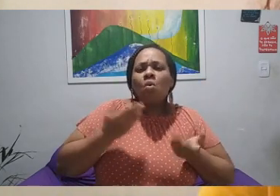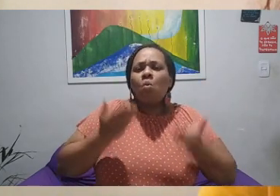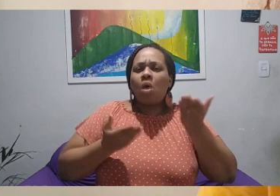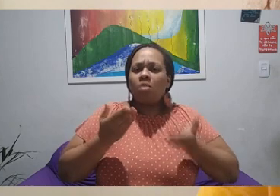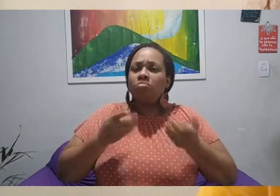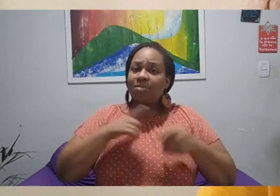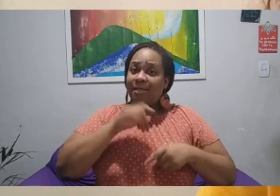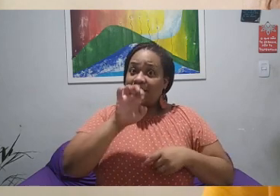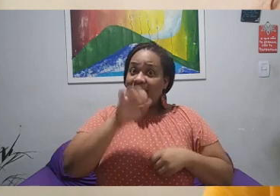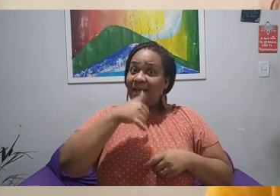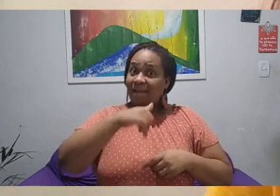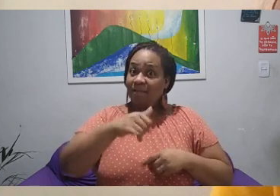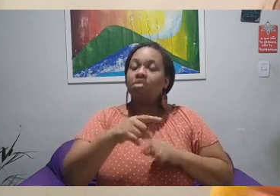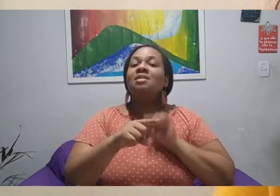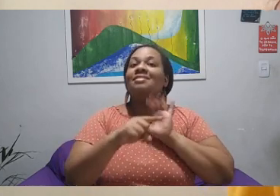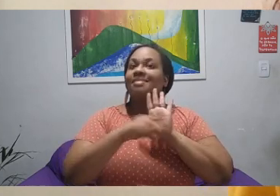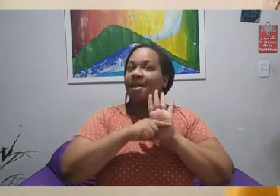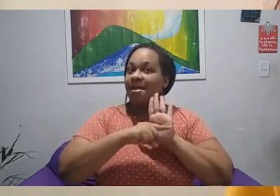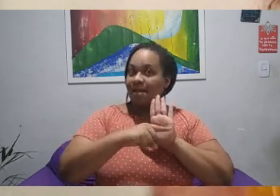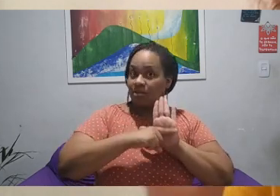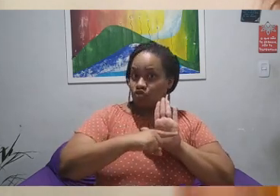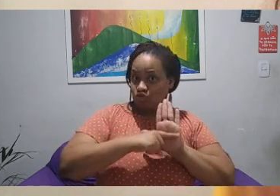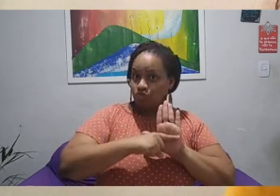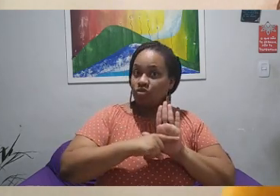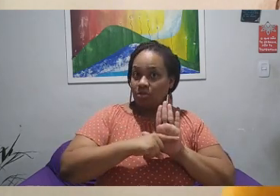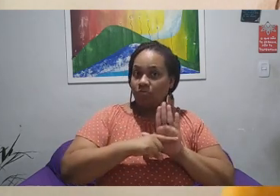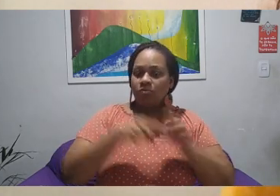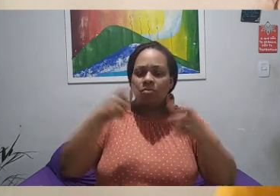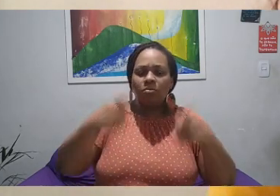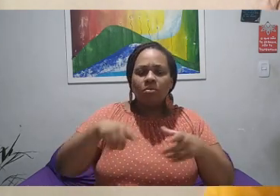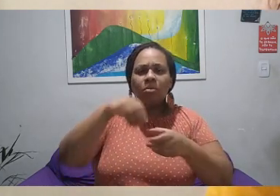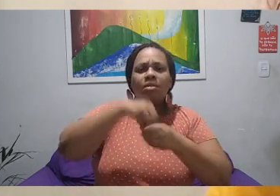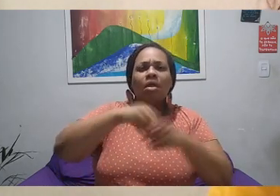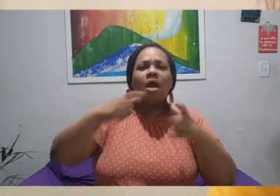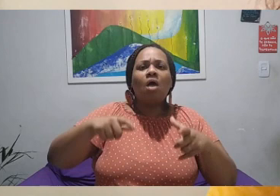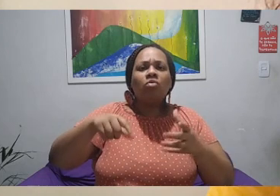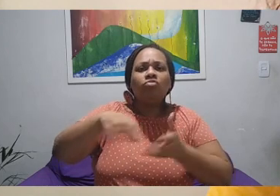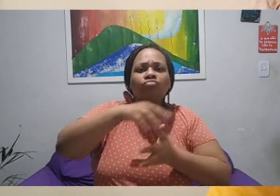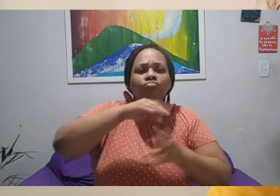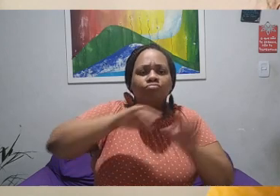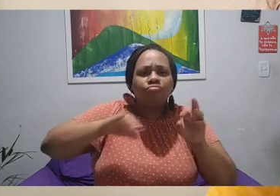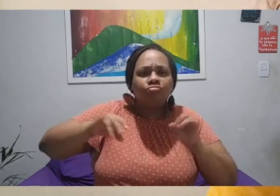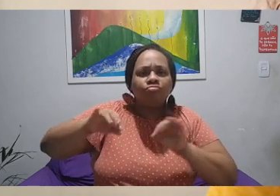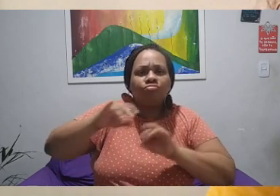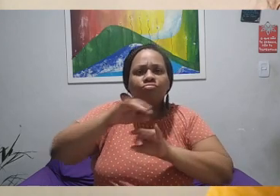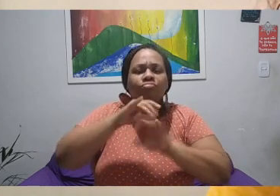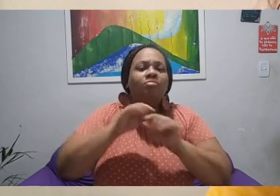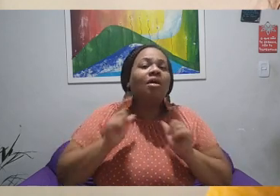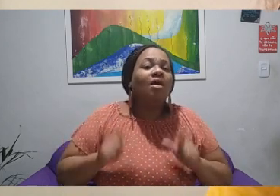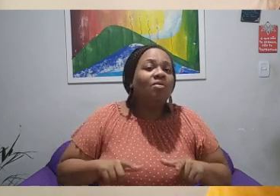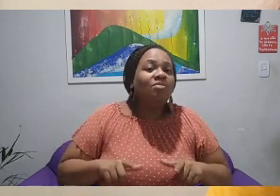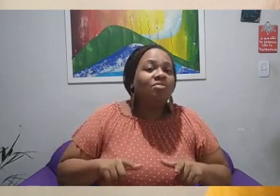elétrons? Eles possuem carga negativa. E onde eles estão localizados?